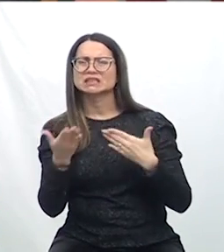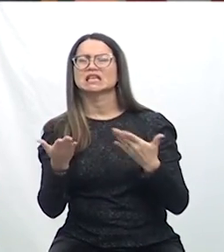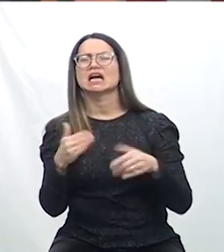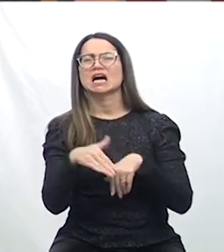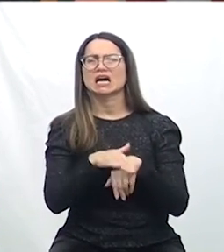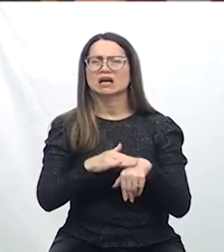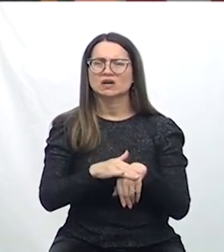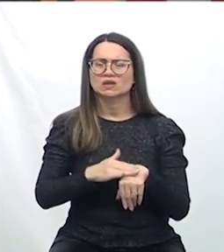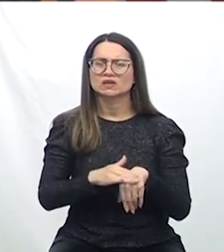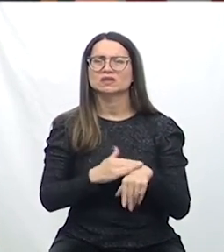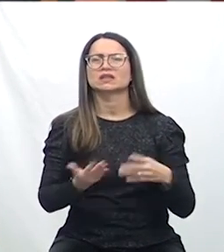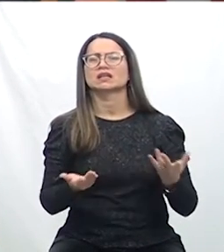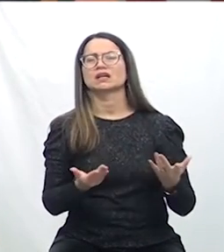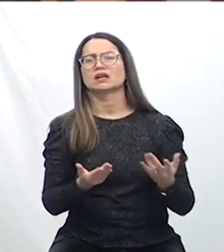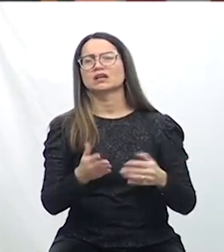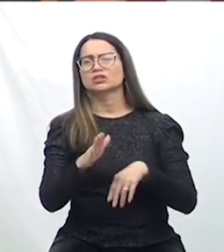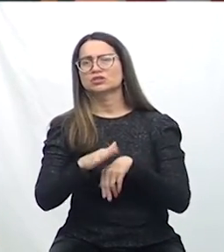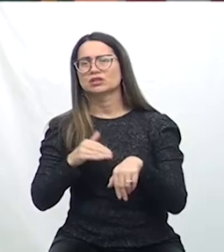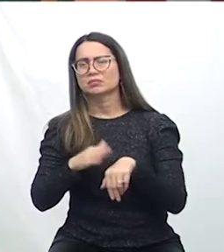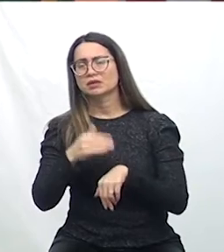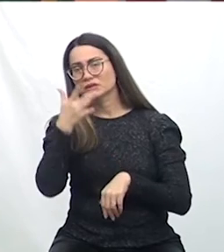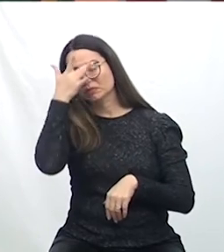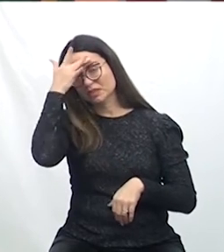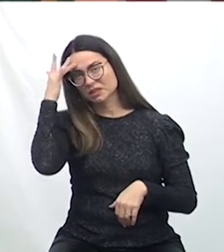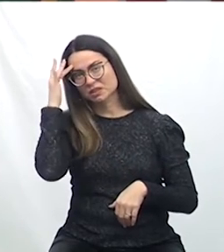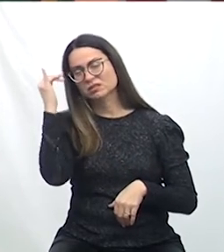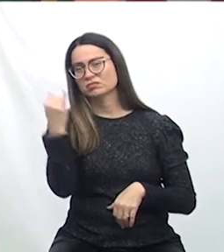trazendo pessoas aqui, a frente parlamentar,